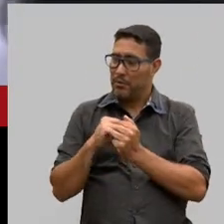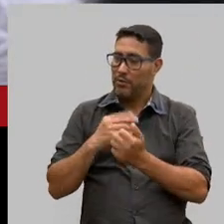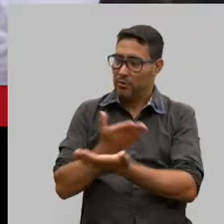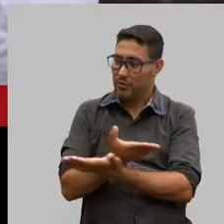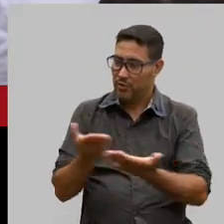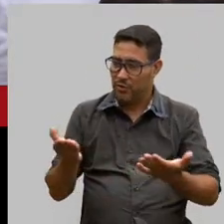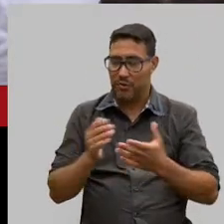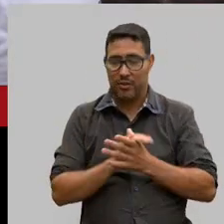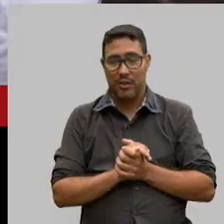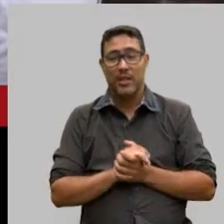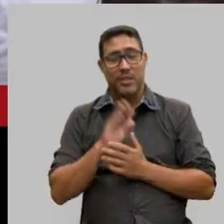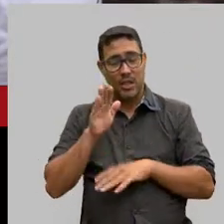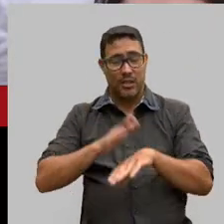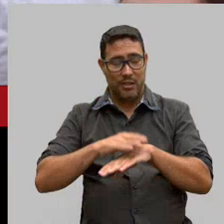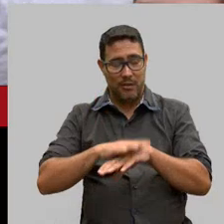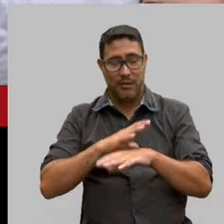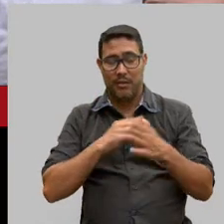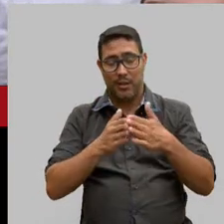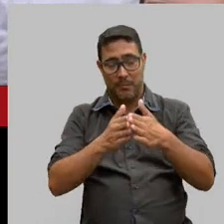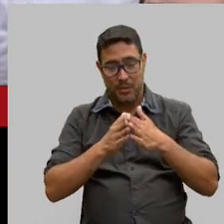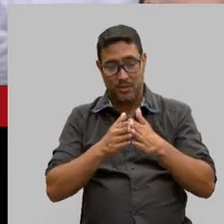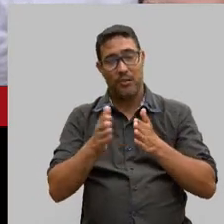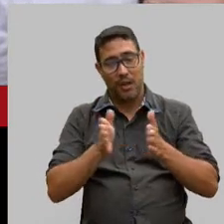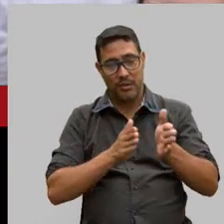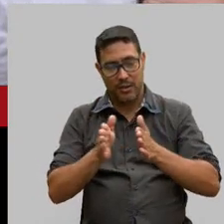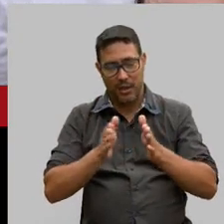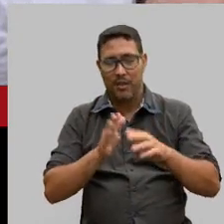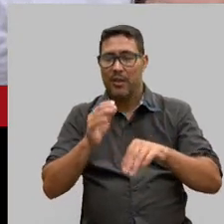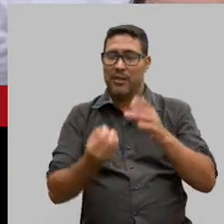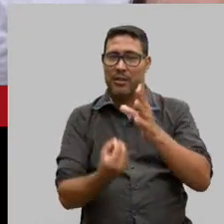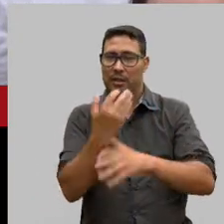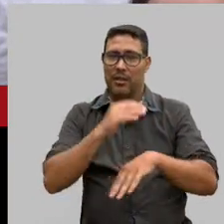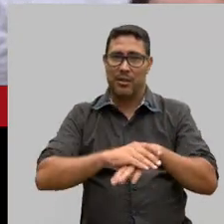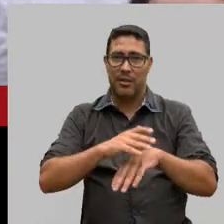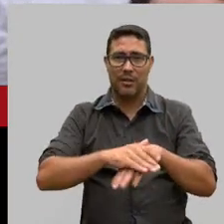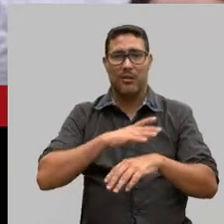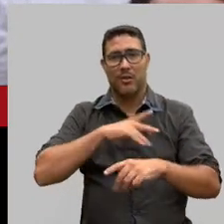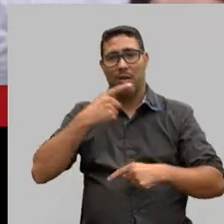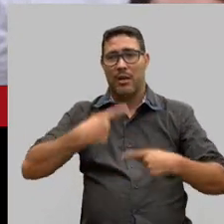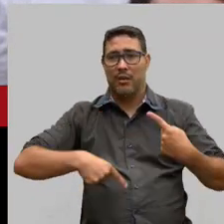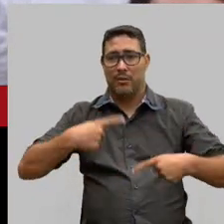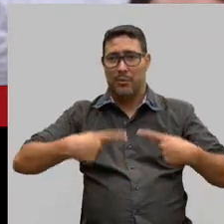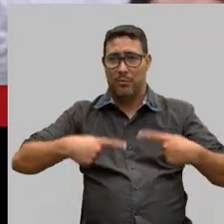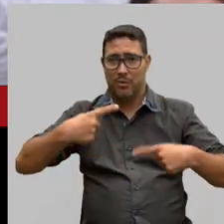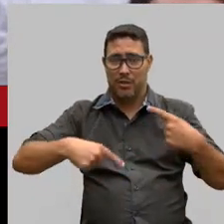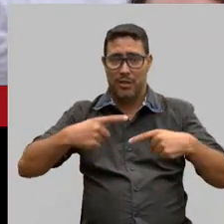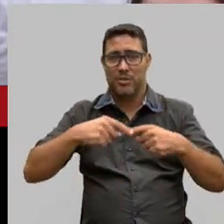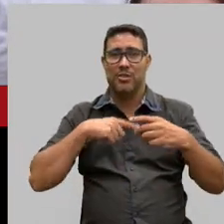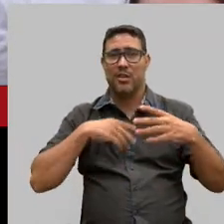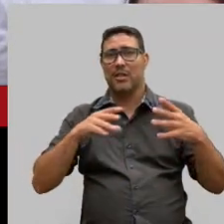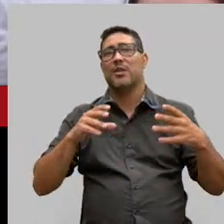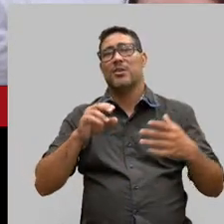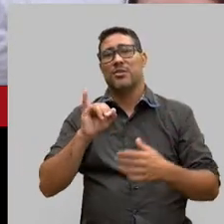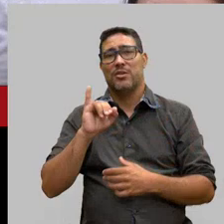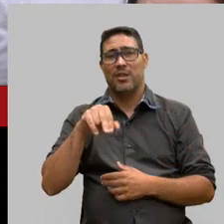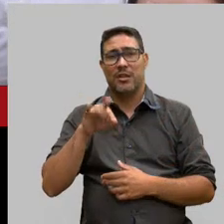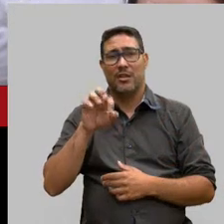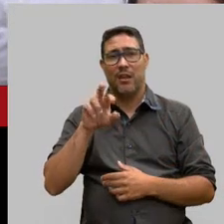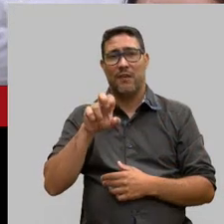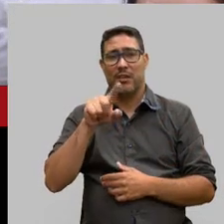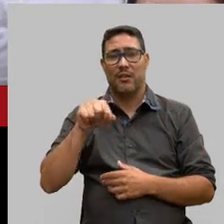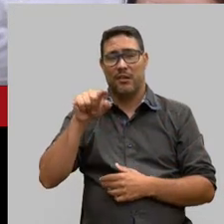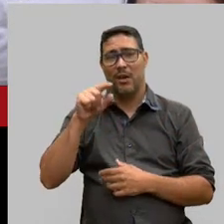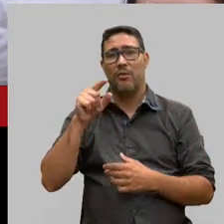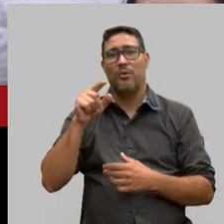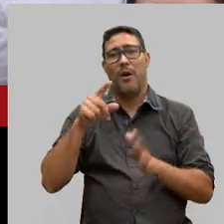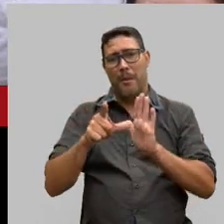já solicitando acesso que seja feita uma política de intervenção precoce não